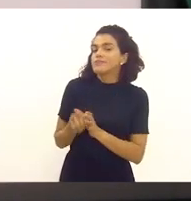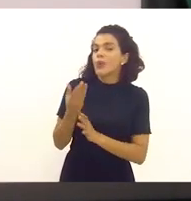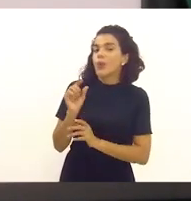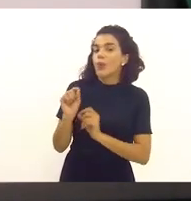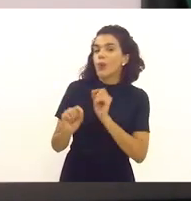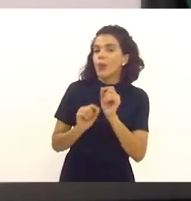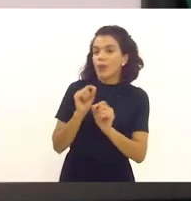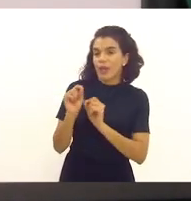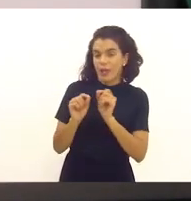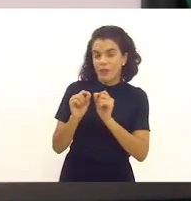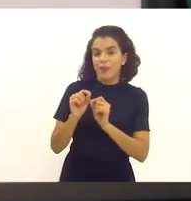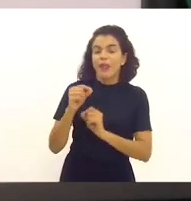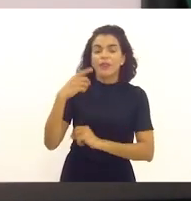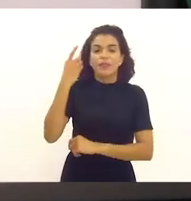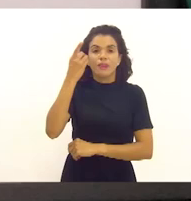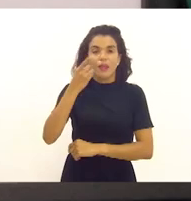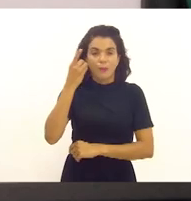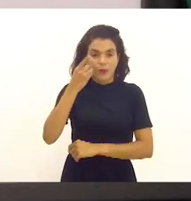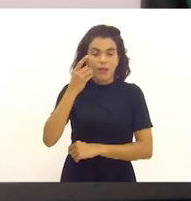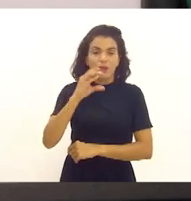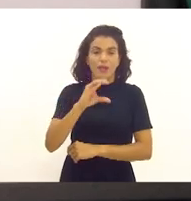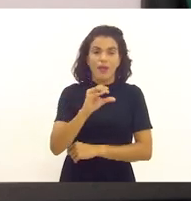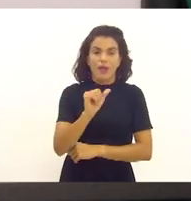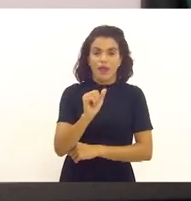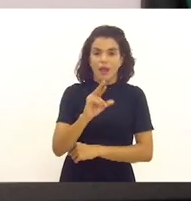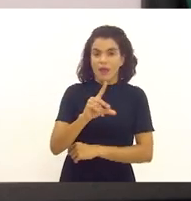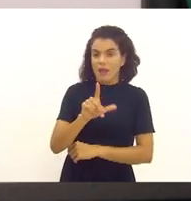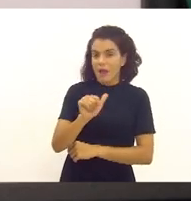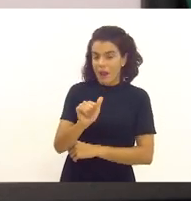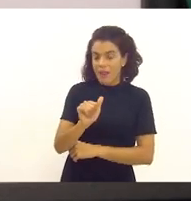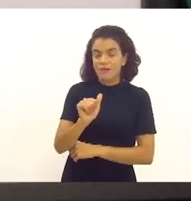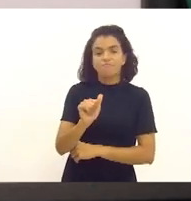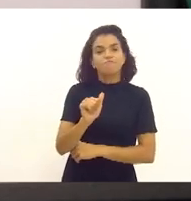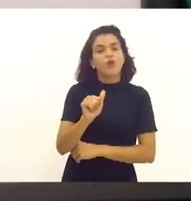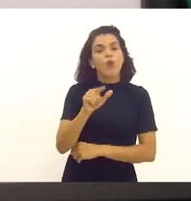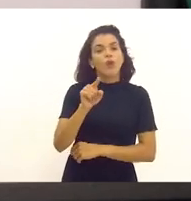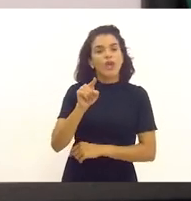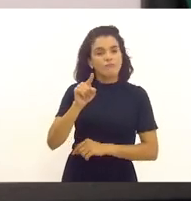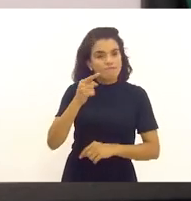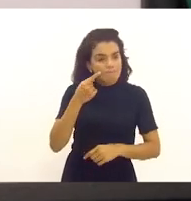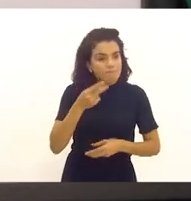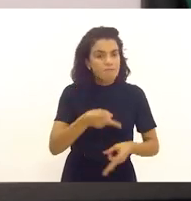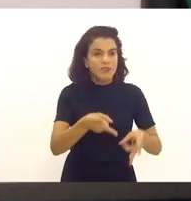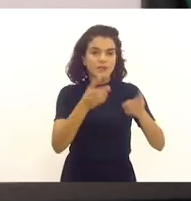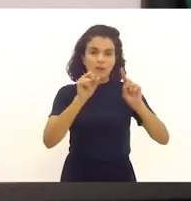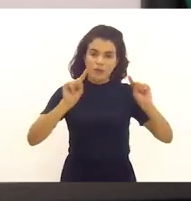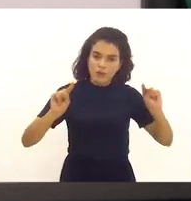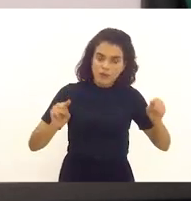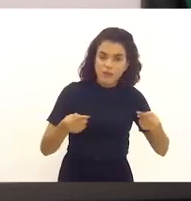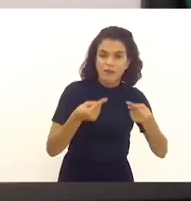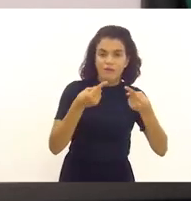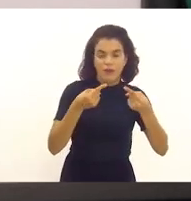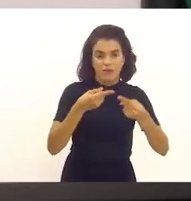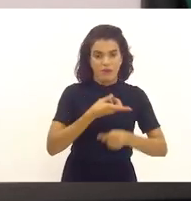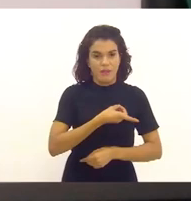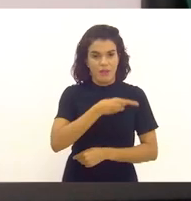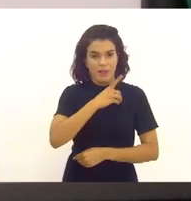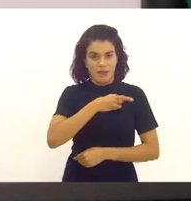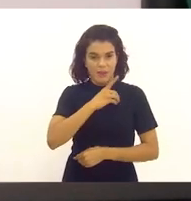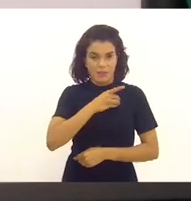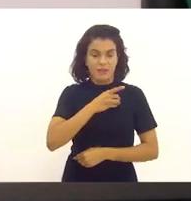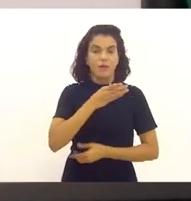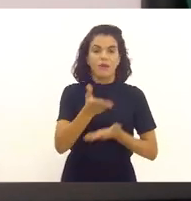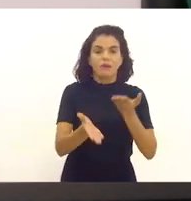público da deputada Carla Machado vindo a importância do desafio para execução nas delegacias de atendimento